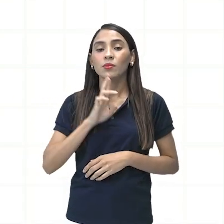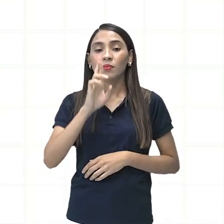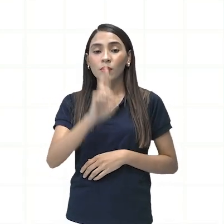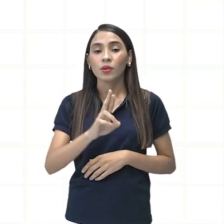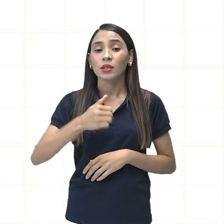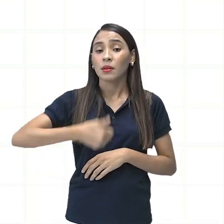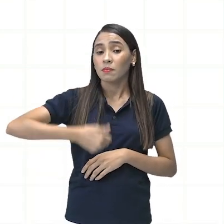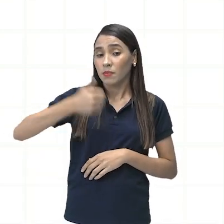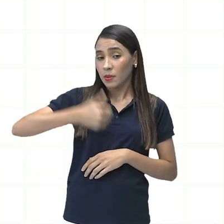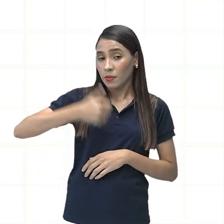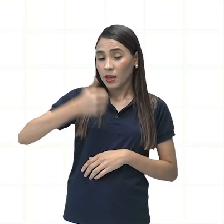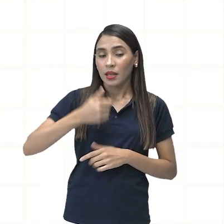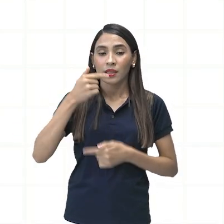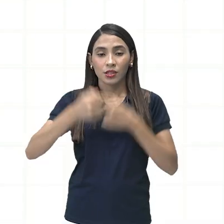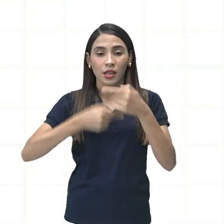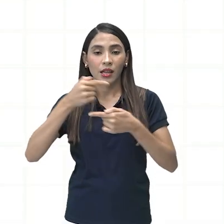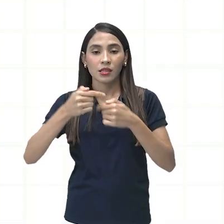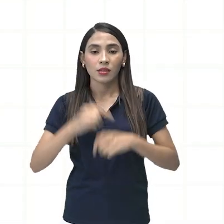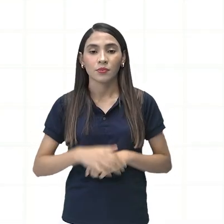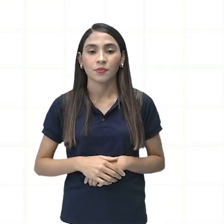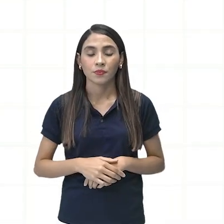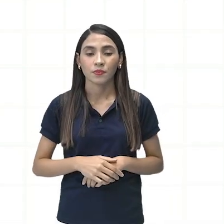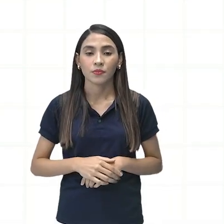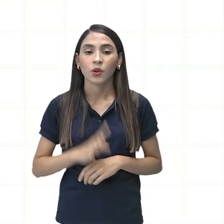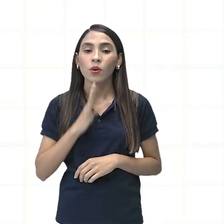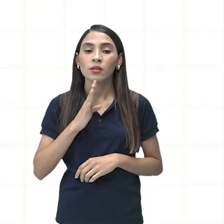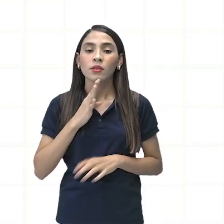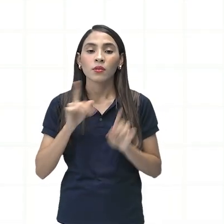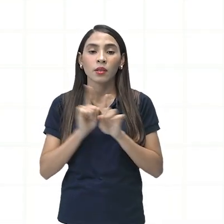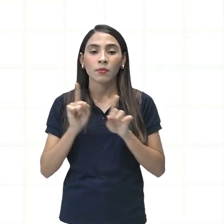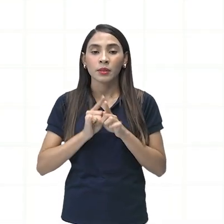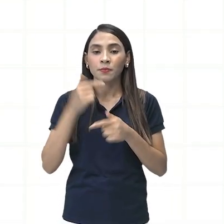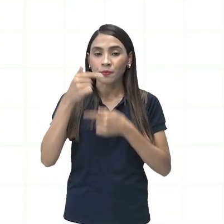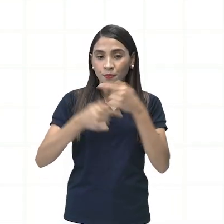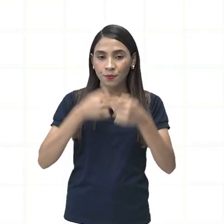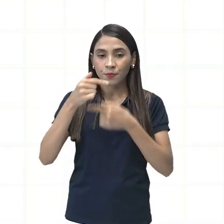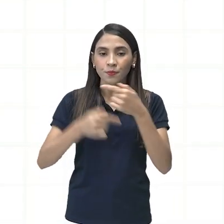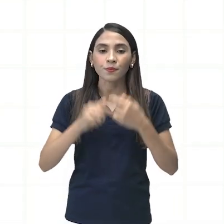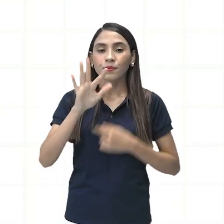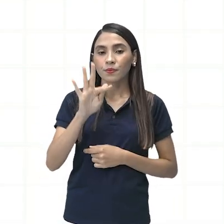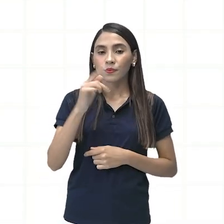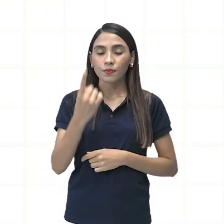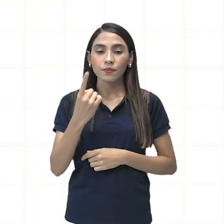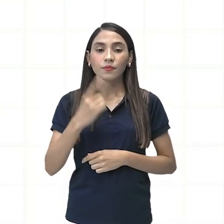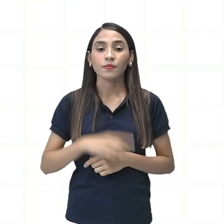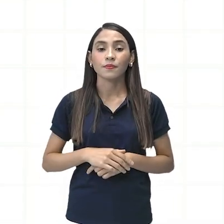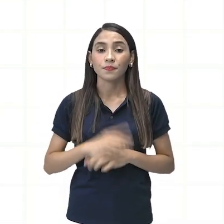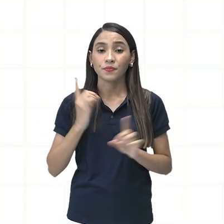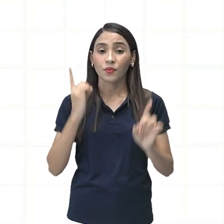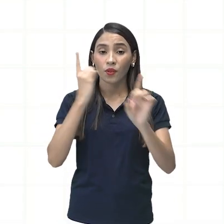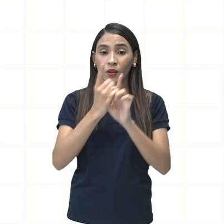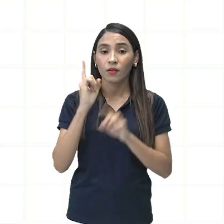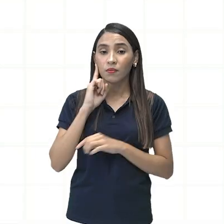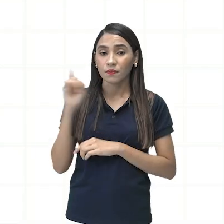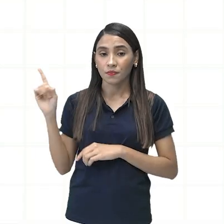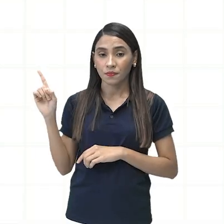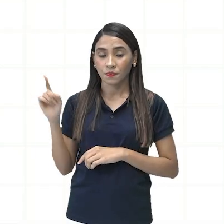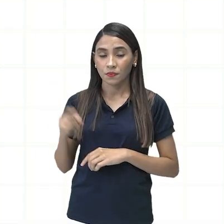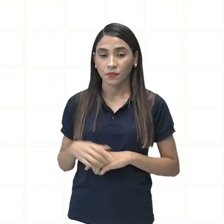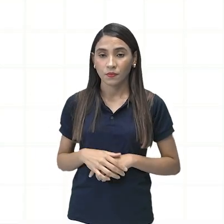resultado da primeira geração, conhecida aí como geração F1. Identifiquem na nossa